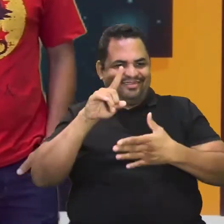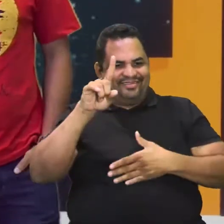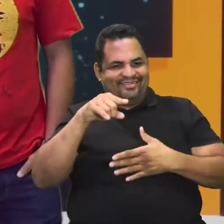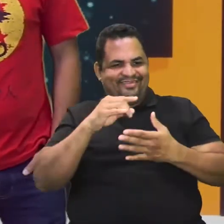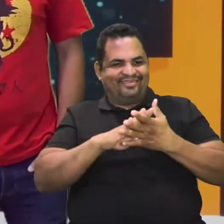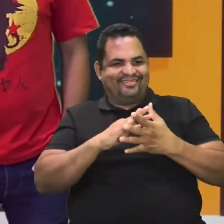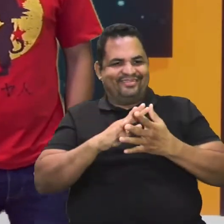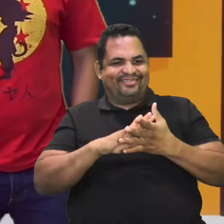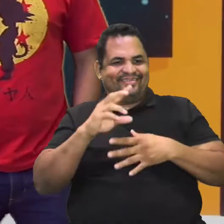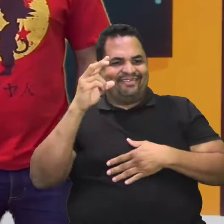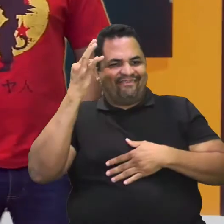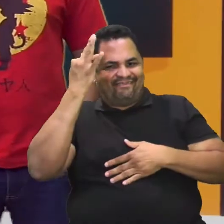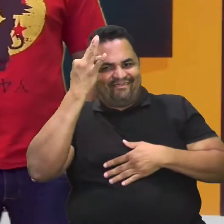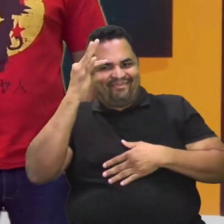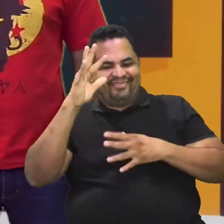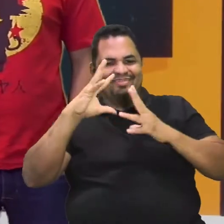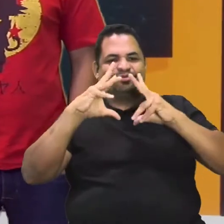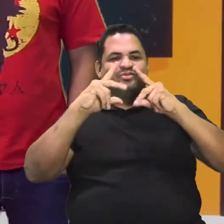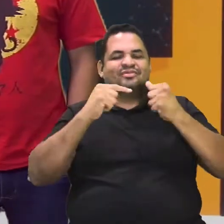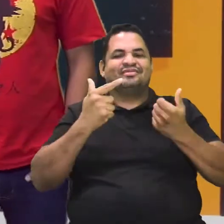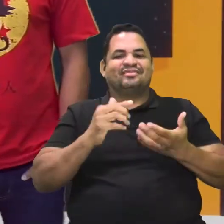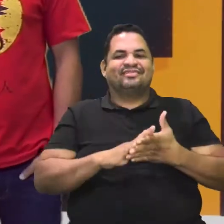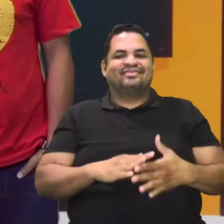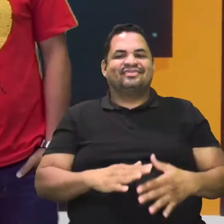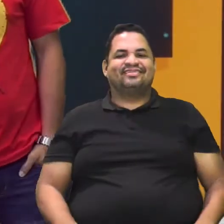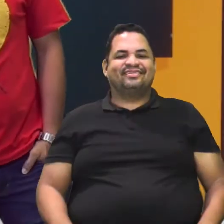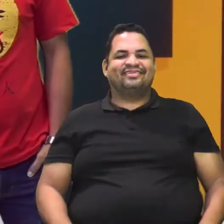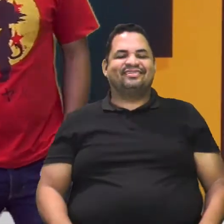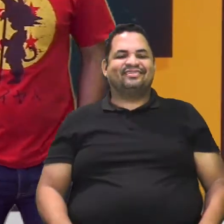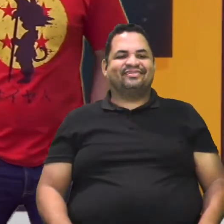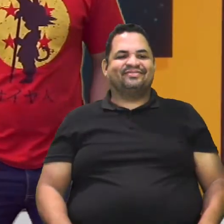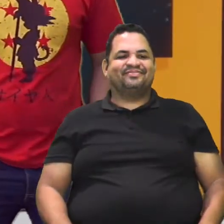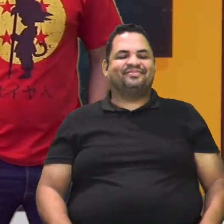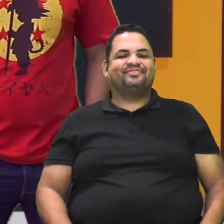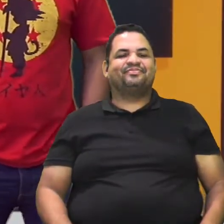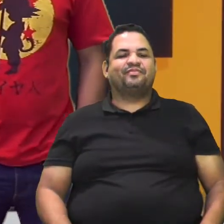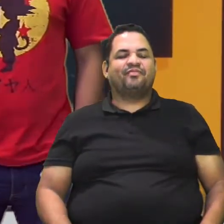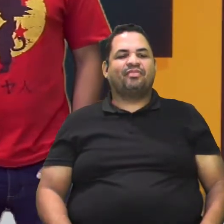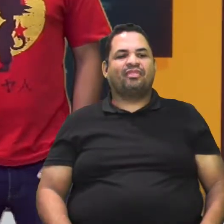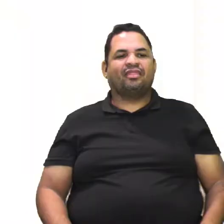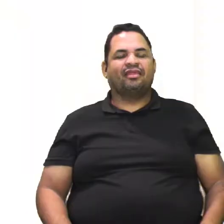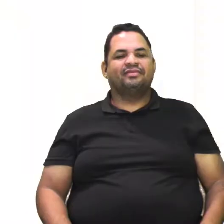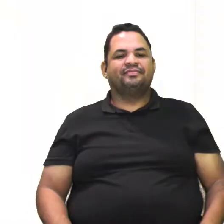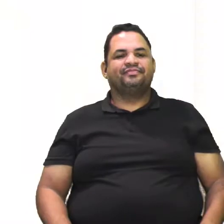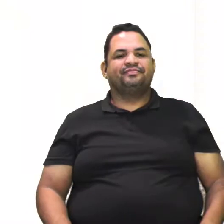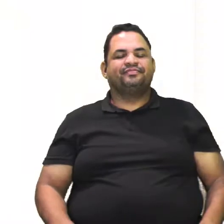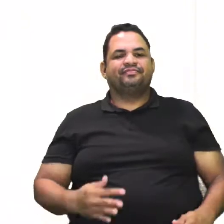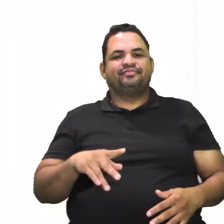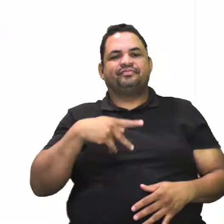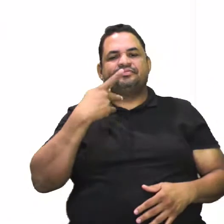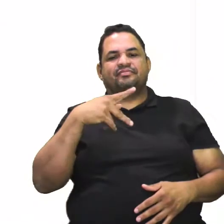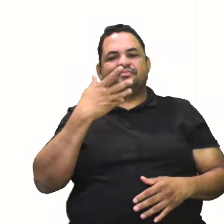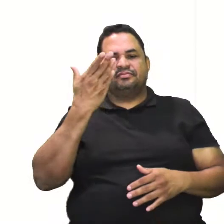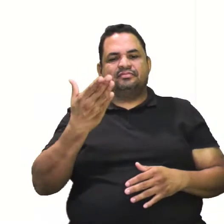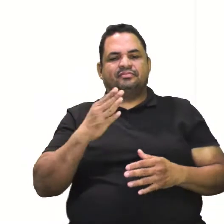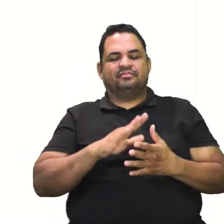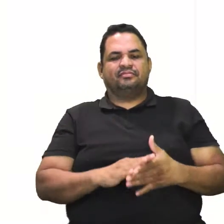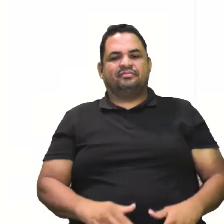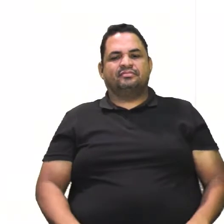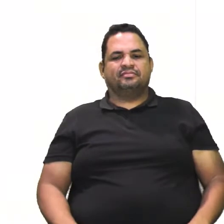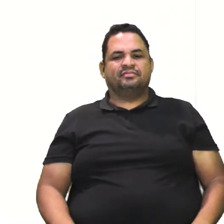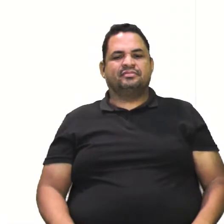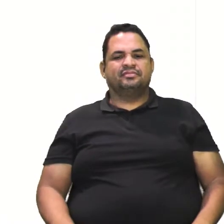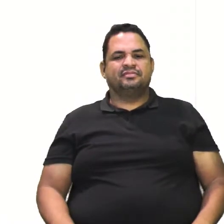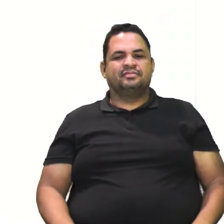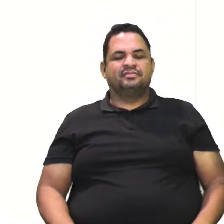matemática é filosofia. Tudo. A matemática é tudo, galera. Vamos avançando o assunto aí, então, agora, falando um pouquinho mais, então, né,